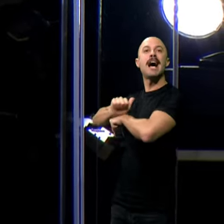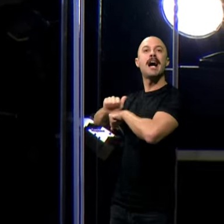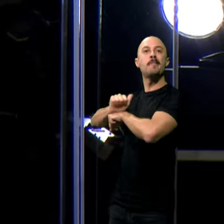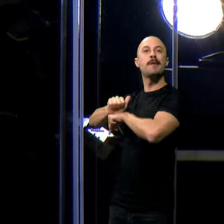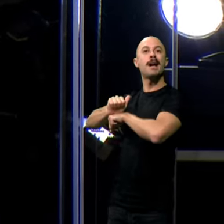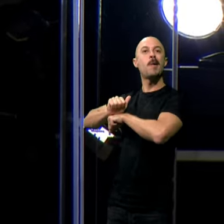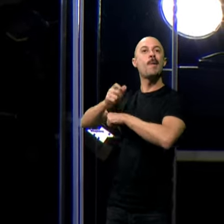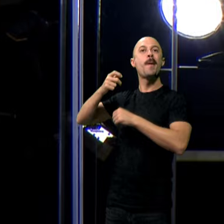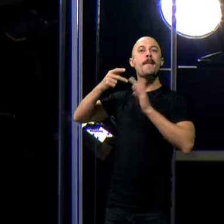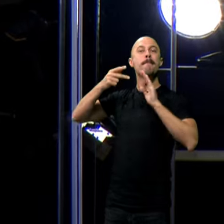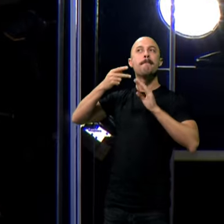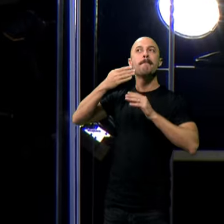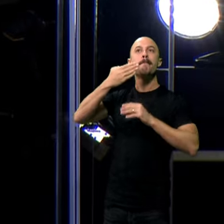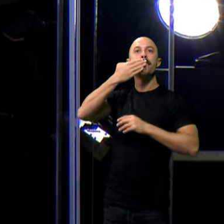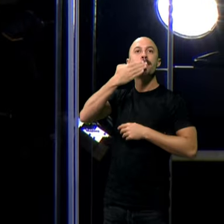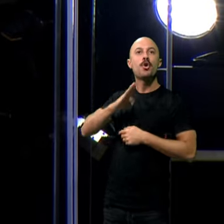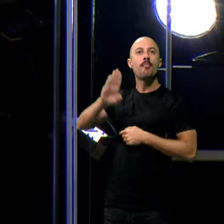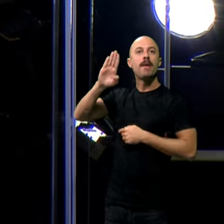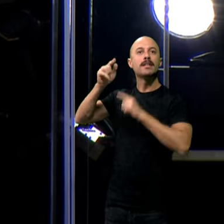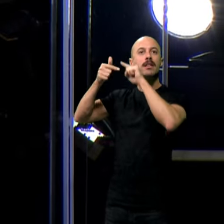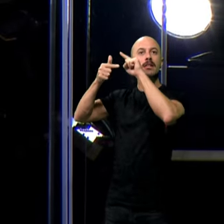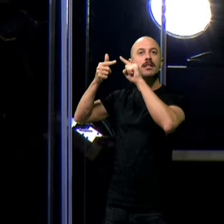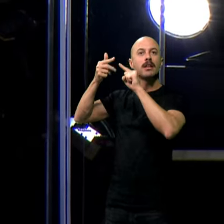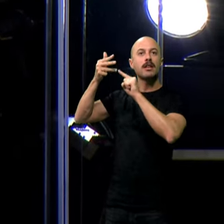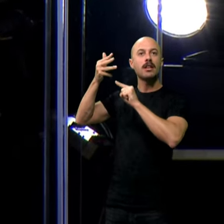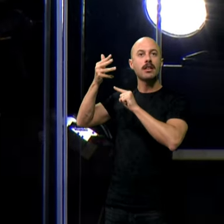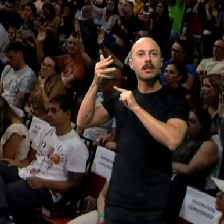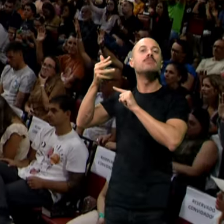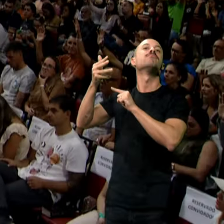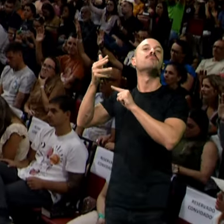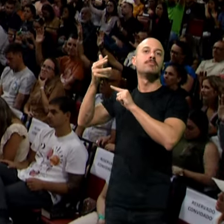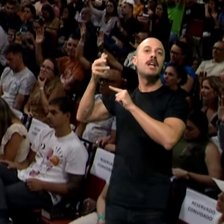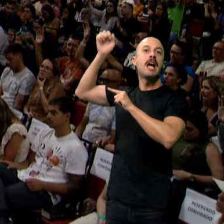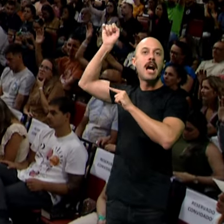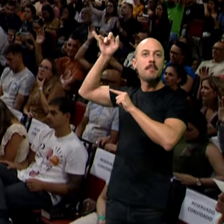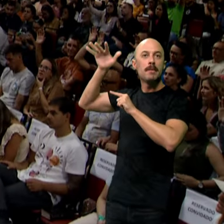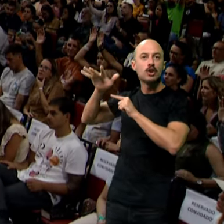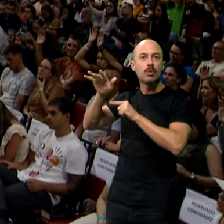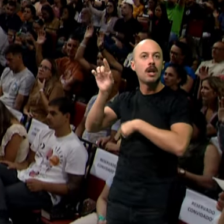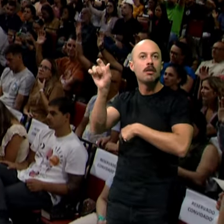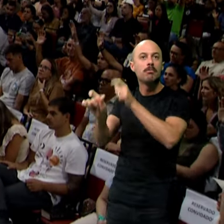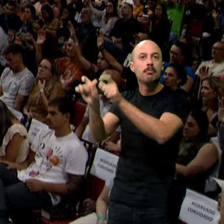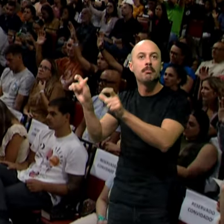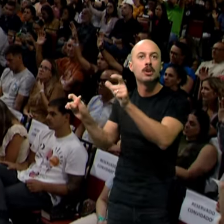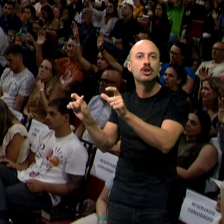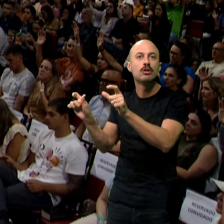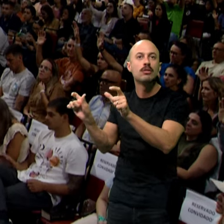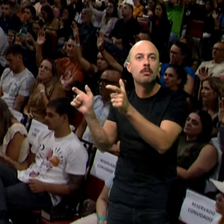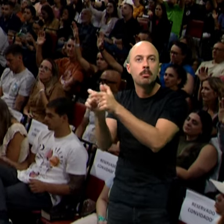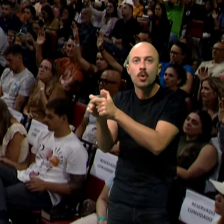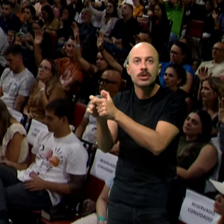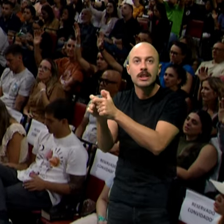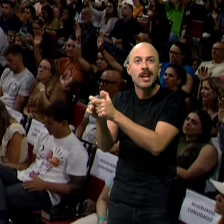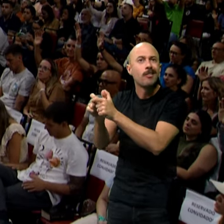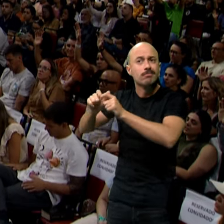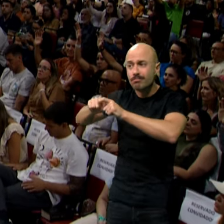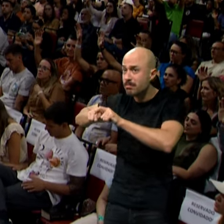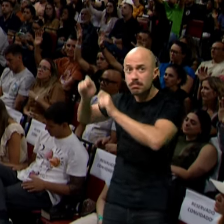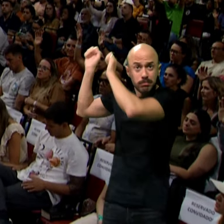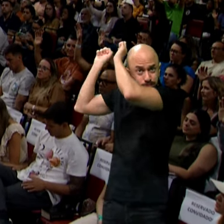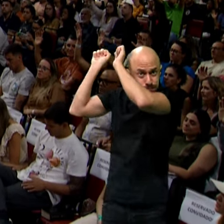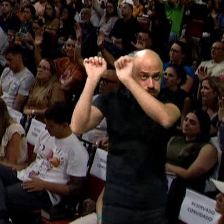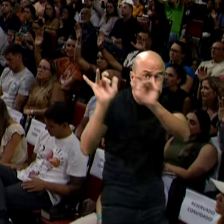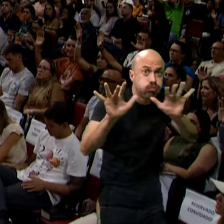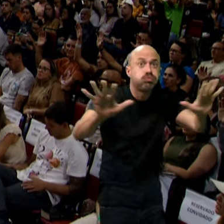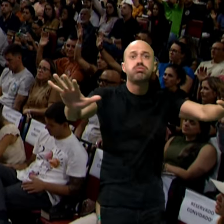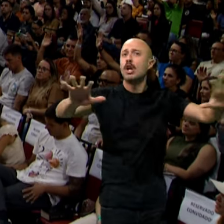gentí, ao Brasil, ao Uruguai, ao Chile, Argentina, Norte-América, África, Europa, a qualquer nação, a fé de